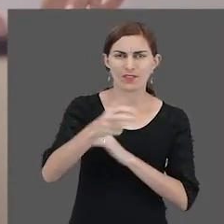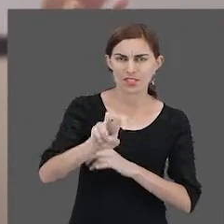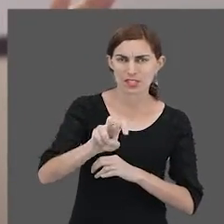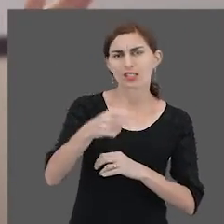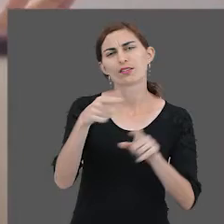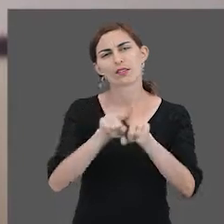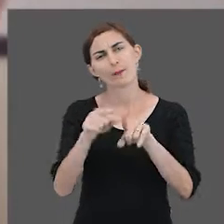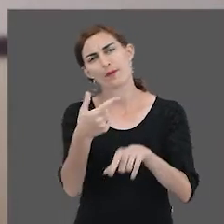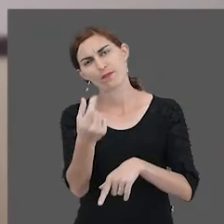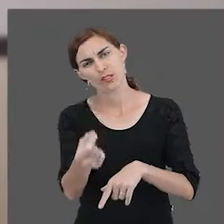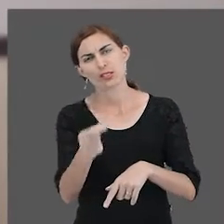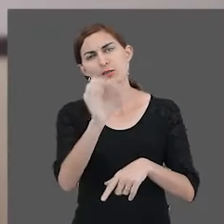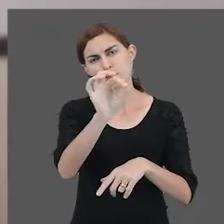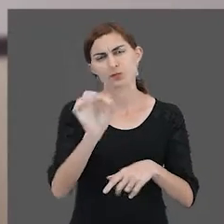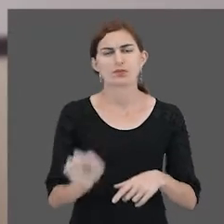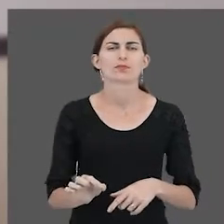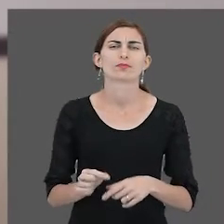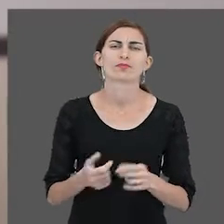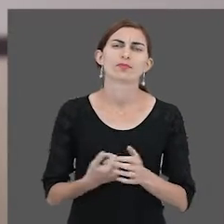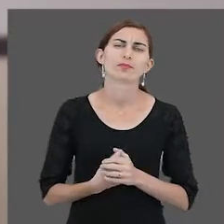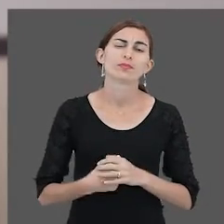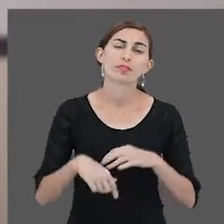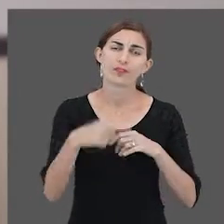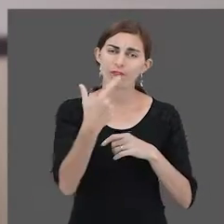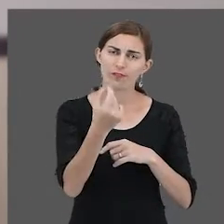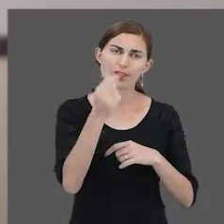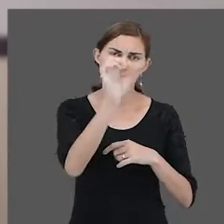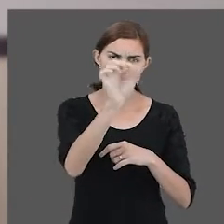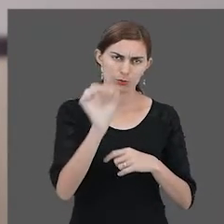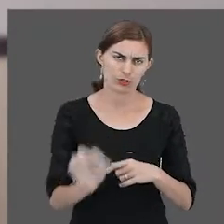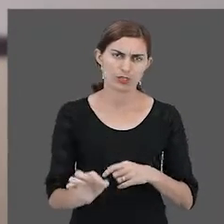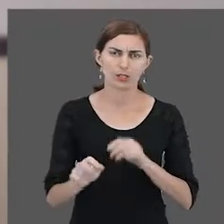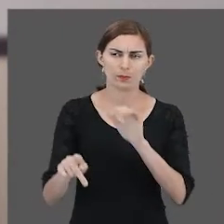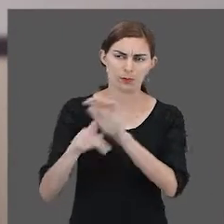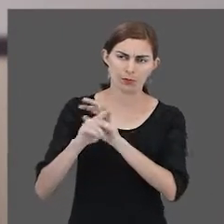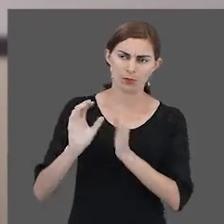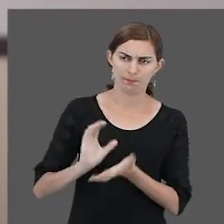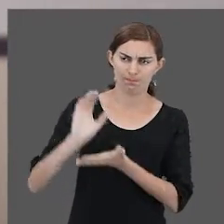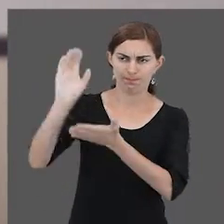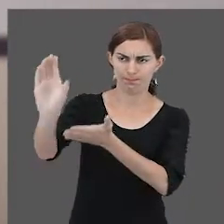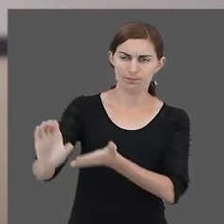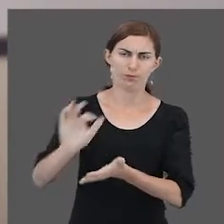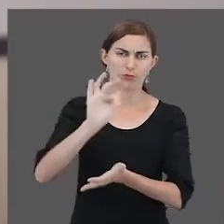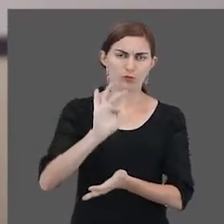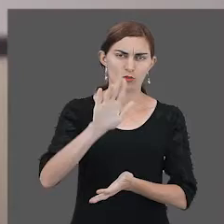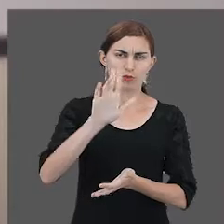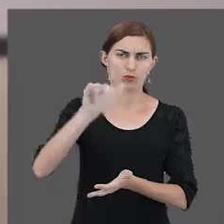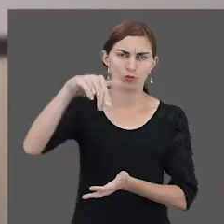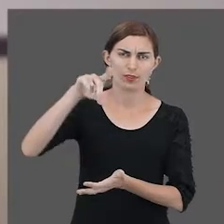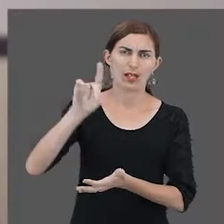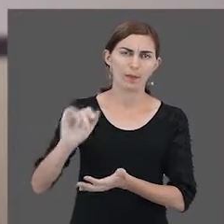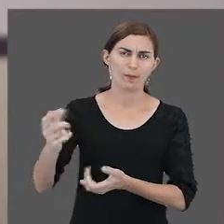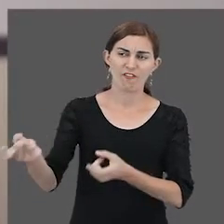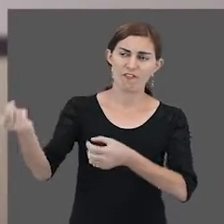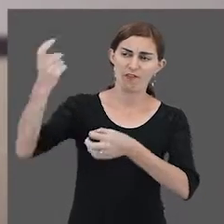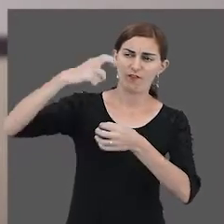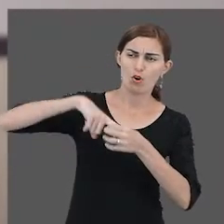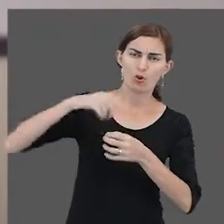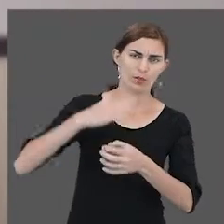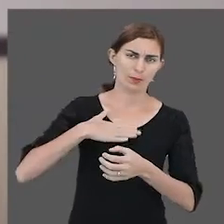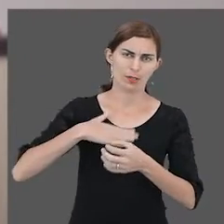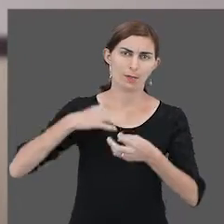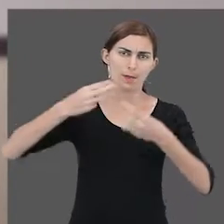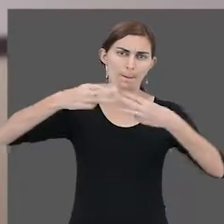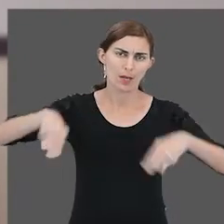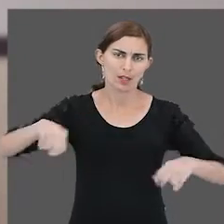também compõem os 20%. Então é assim, 20% vai para o Fundeb, certo? E vai voltar para mim de acordo com as matrículas